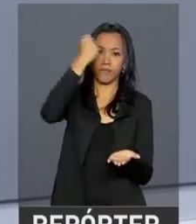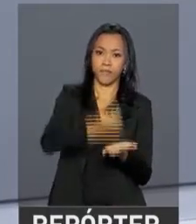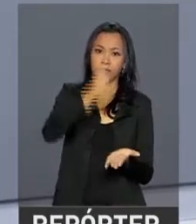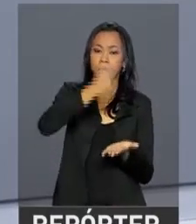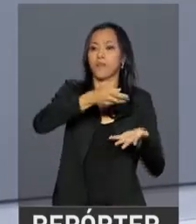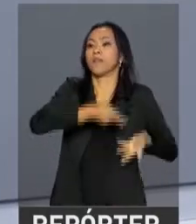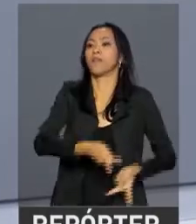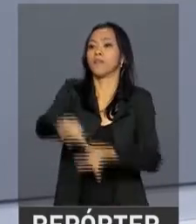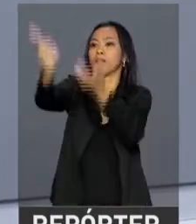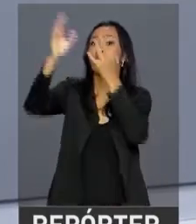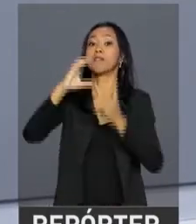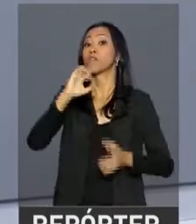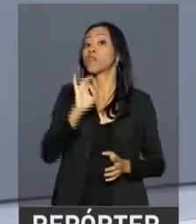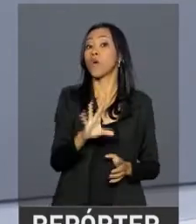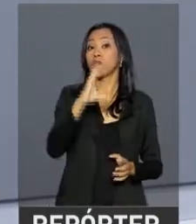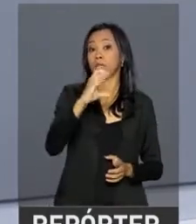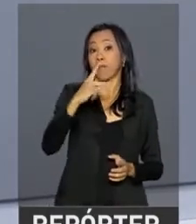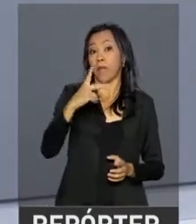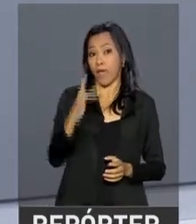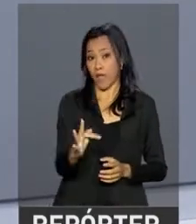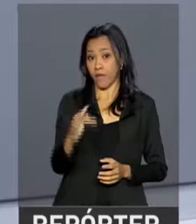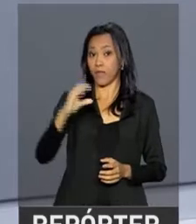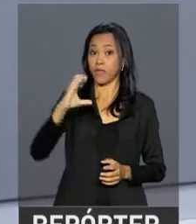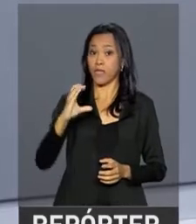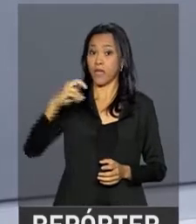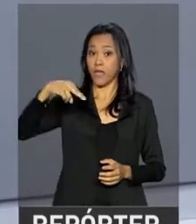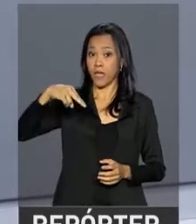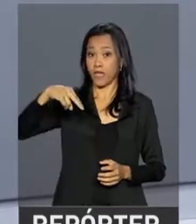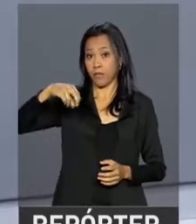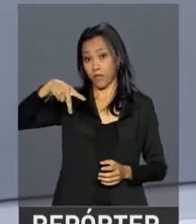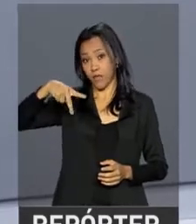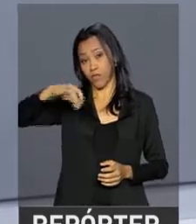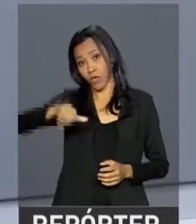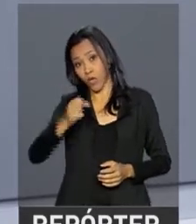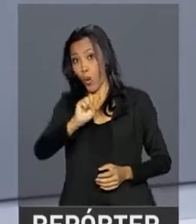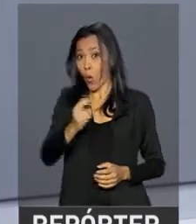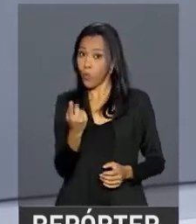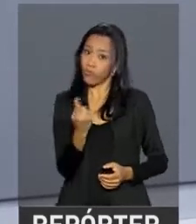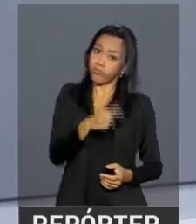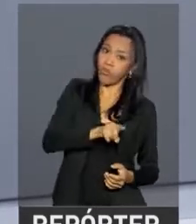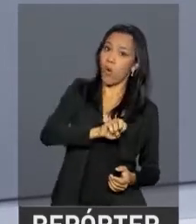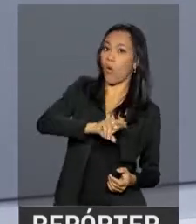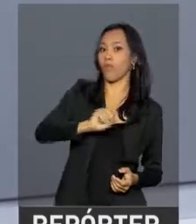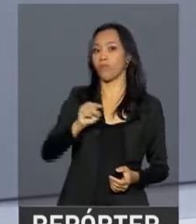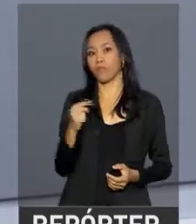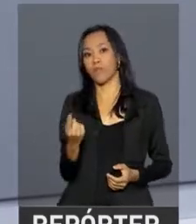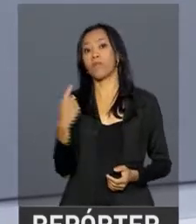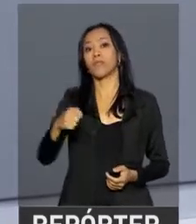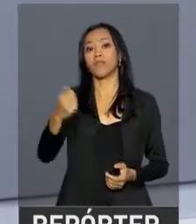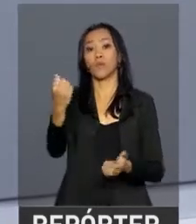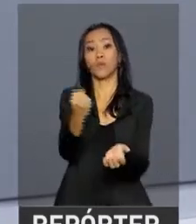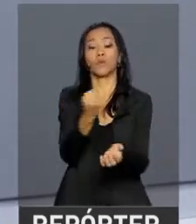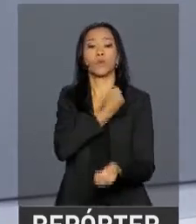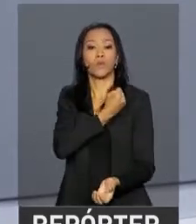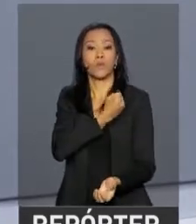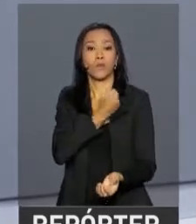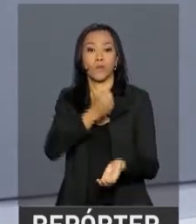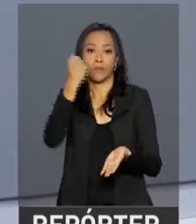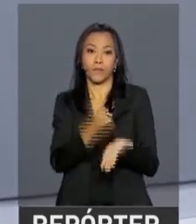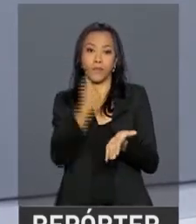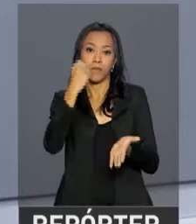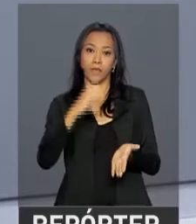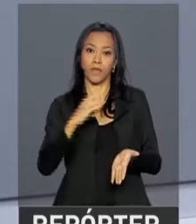com o CPF ou CNPJ. Fica assim dispensada a obrigatoriedade de informar o código do objeto. O número do CPF